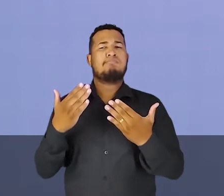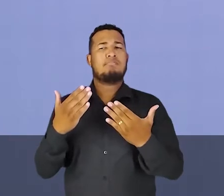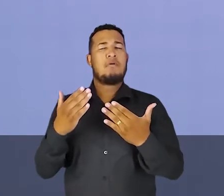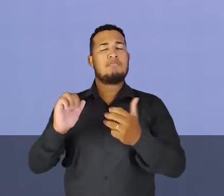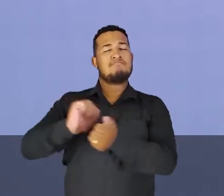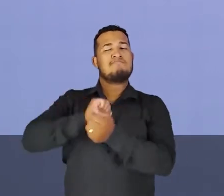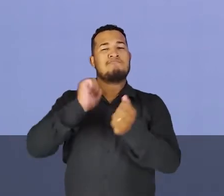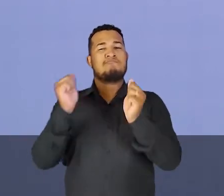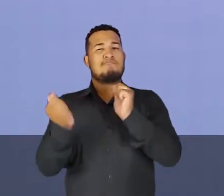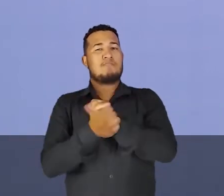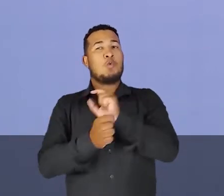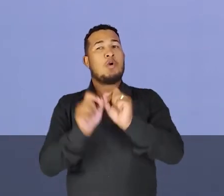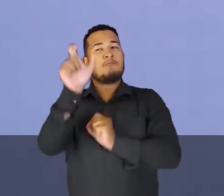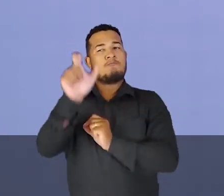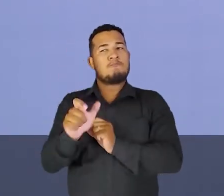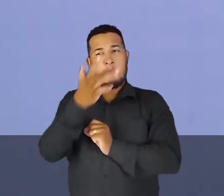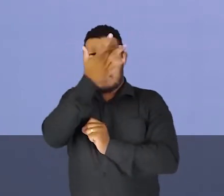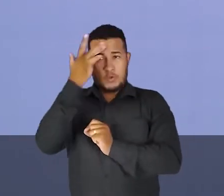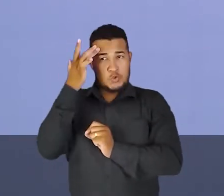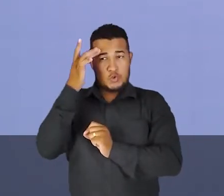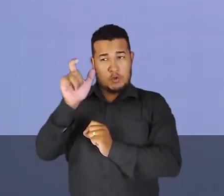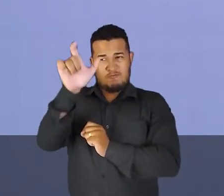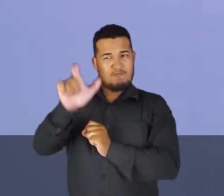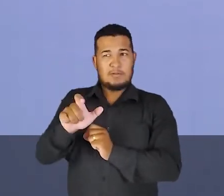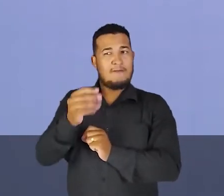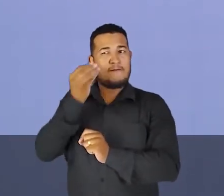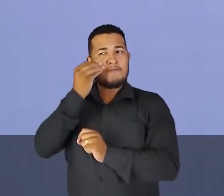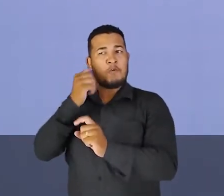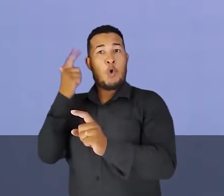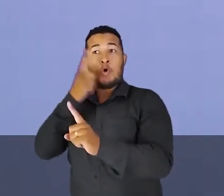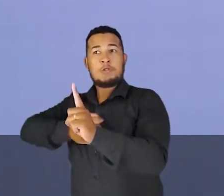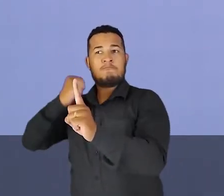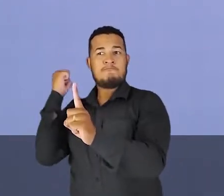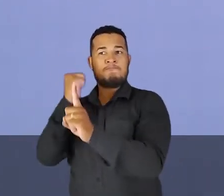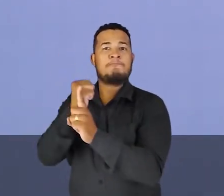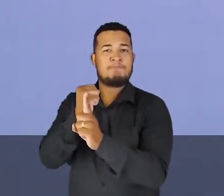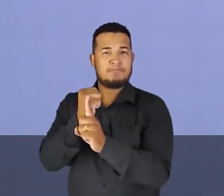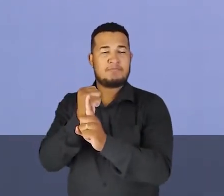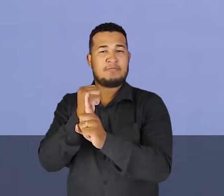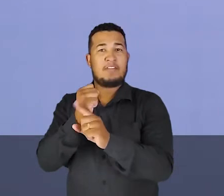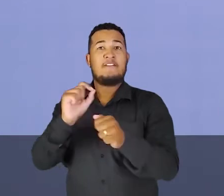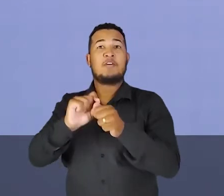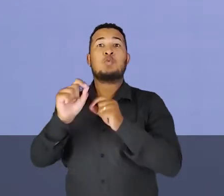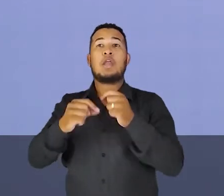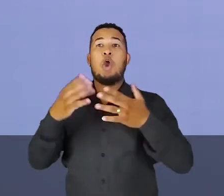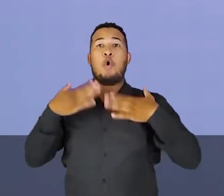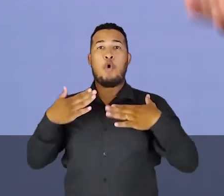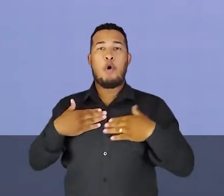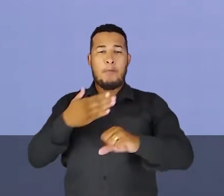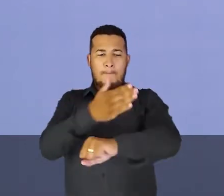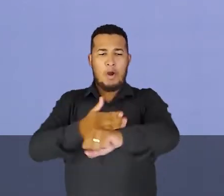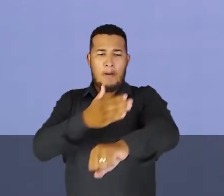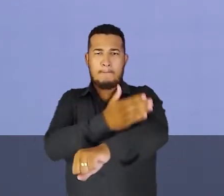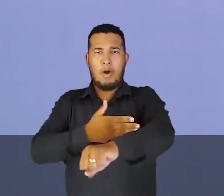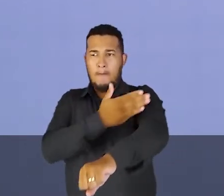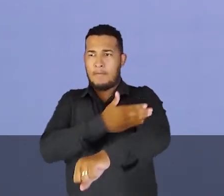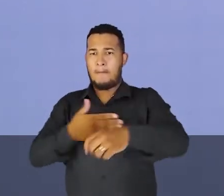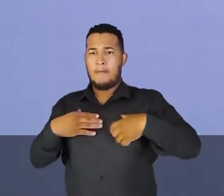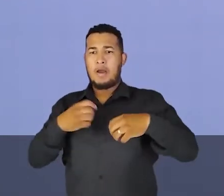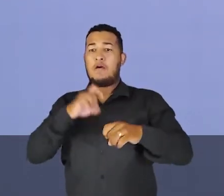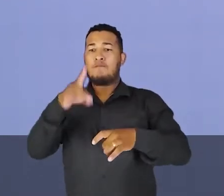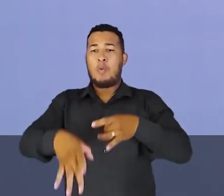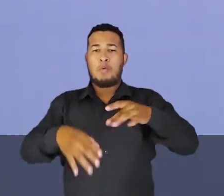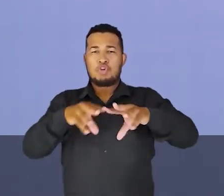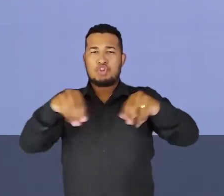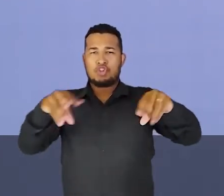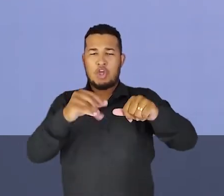a caçar esse ser até que conseguiram matá-lo e cortaram seu corpo e enterraram separadamente.